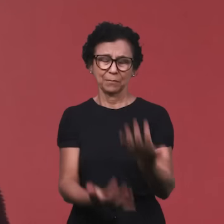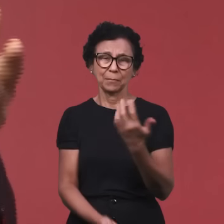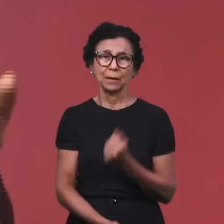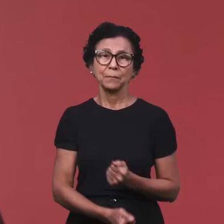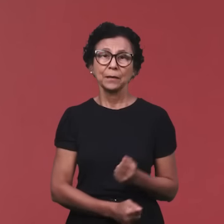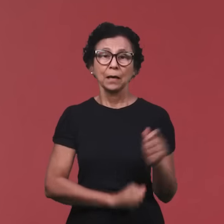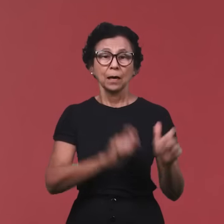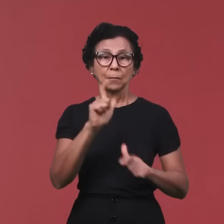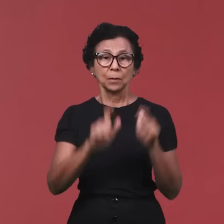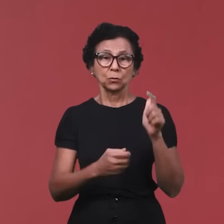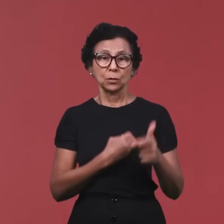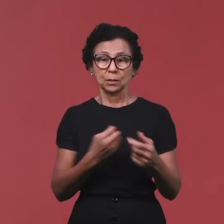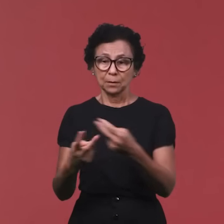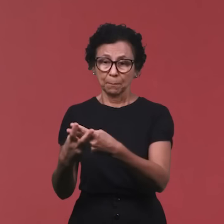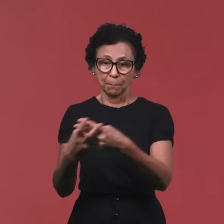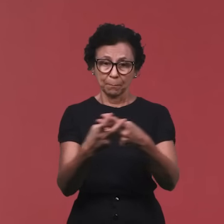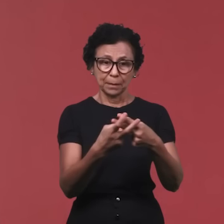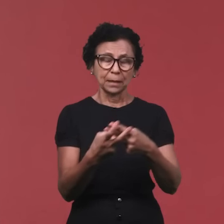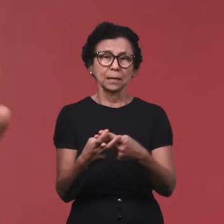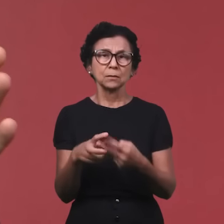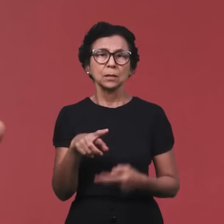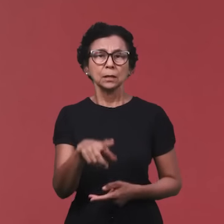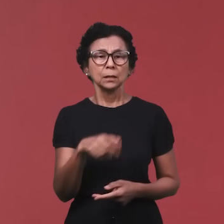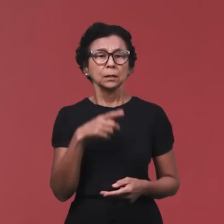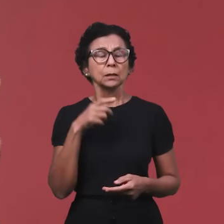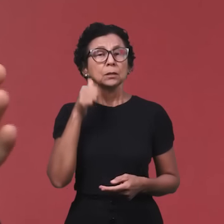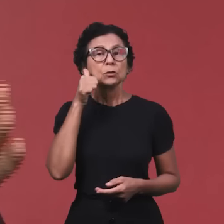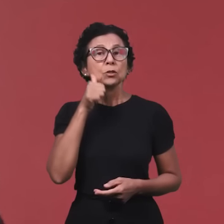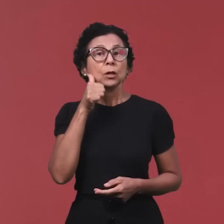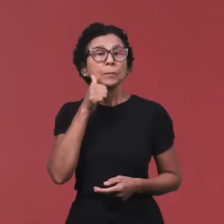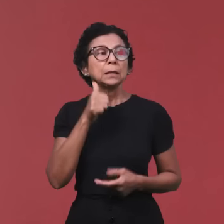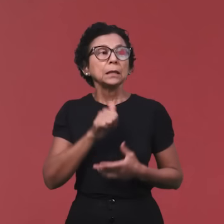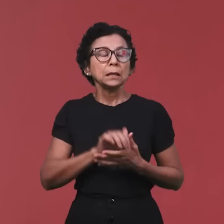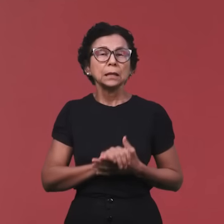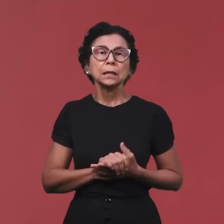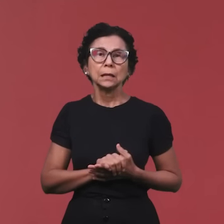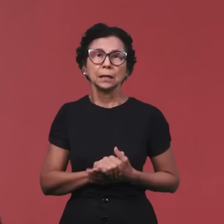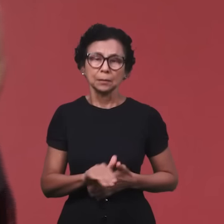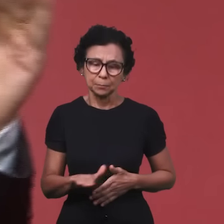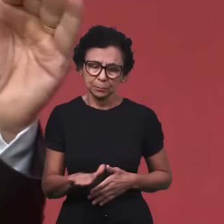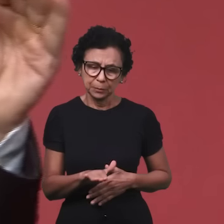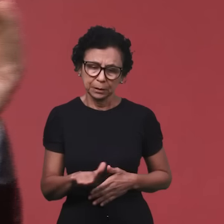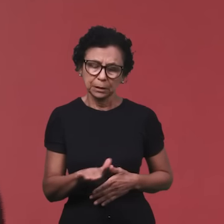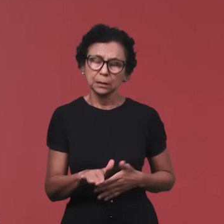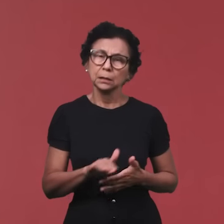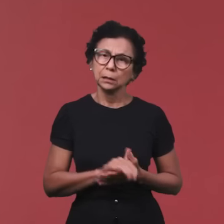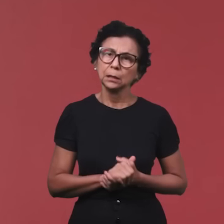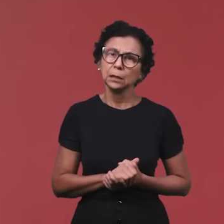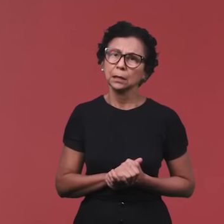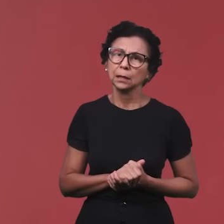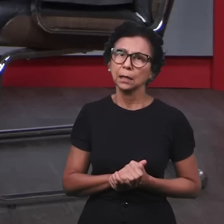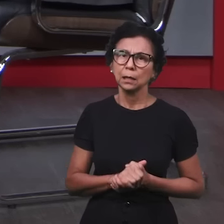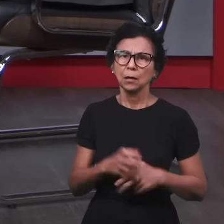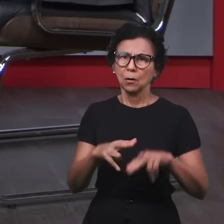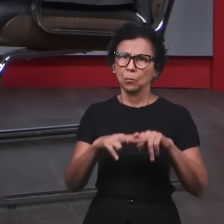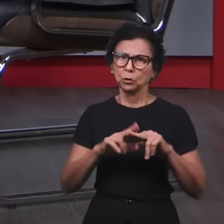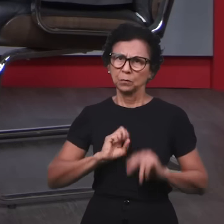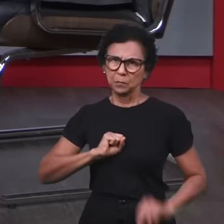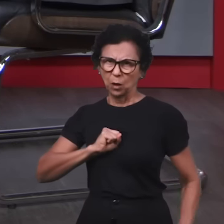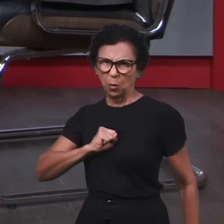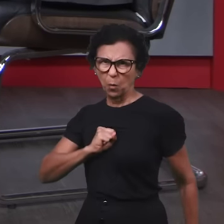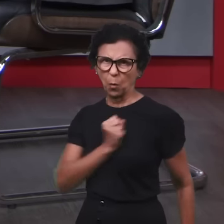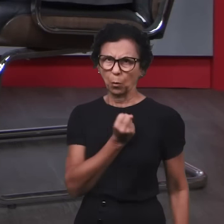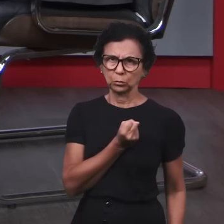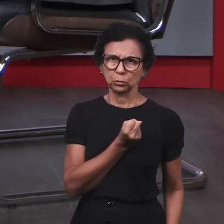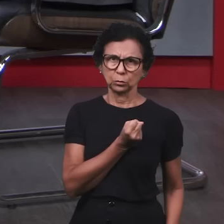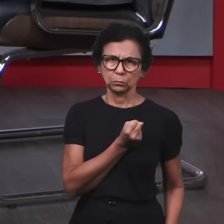prisioneiro, levou ela para casa, e essa menina tinha todo motivo no mundo para destilar ódio como captor dela. Mas aí que